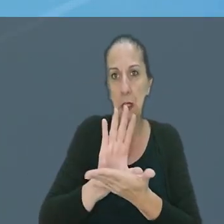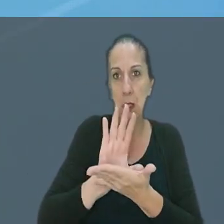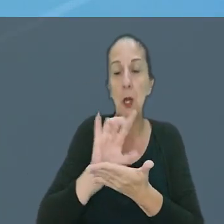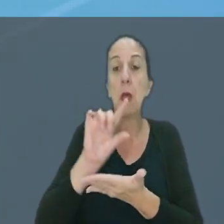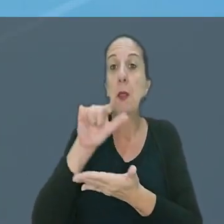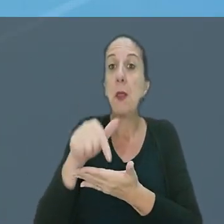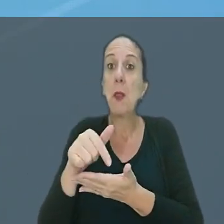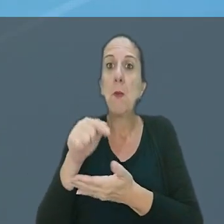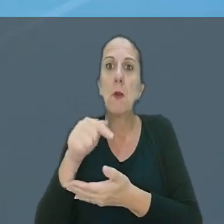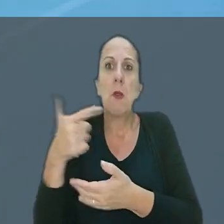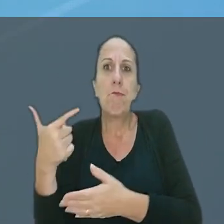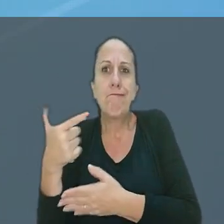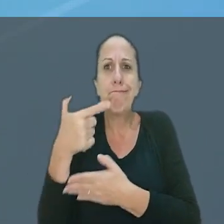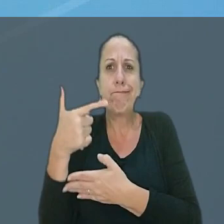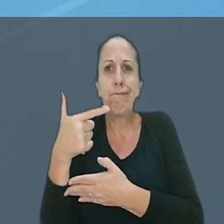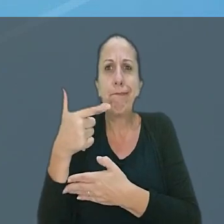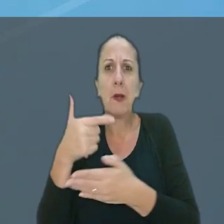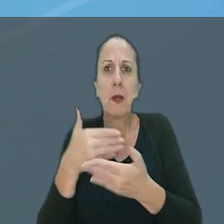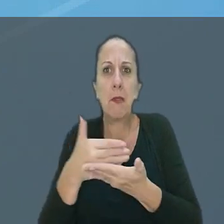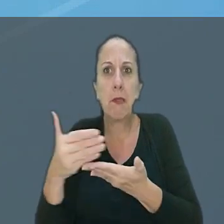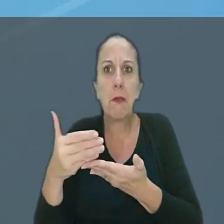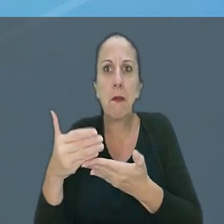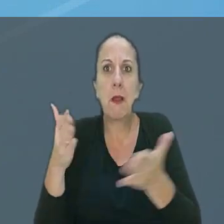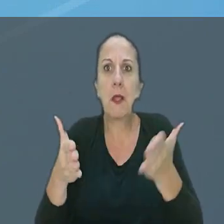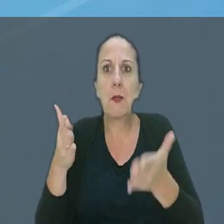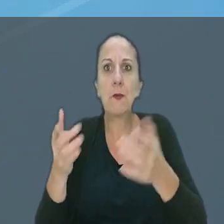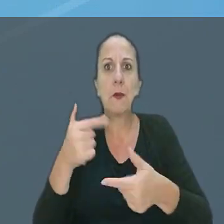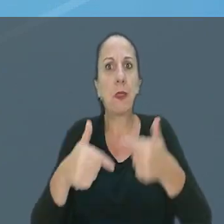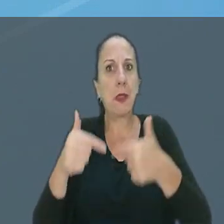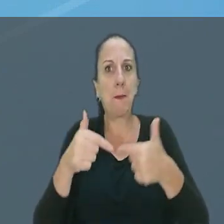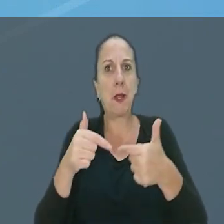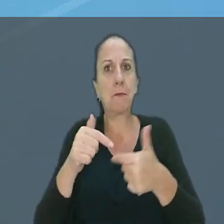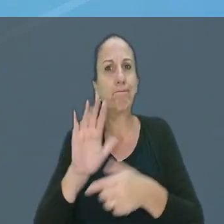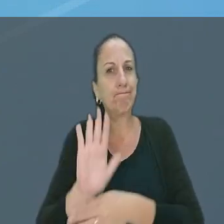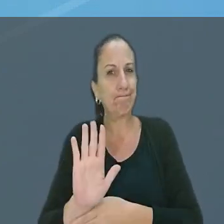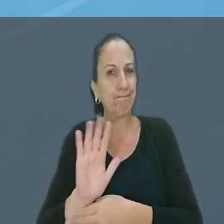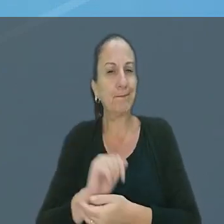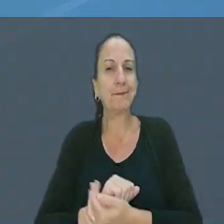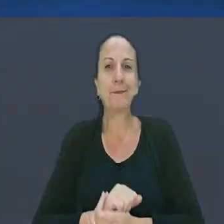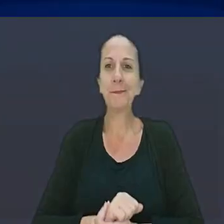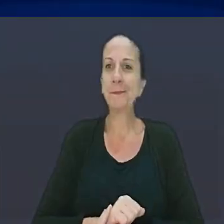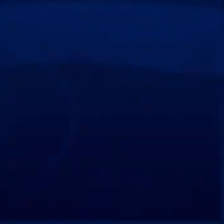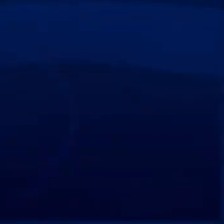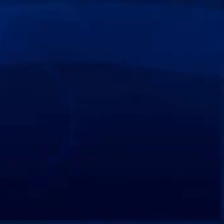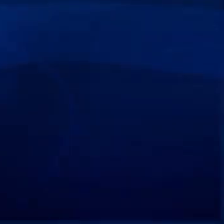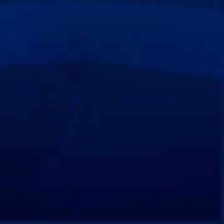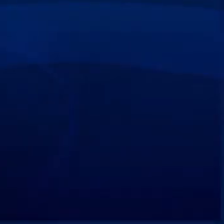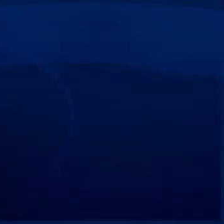direito à indenização após ter sido vítima de assaltos durante o serviço. É daqui a pouco.